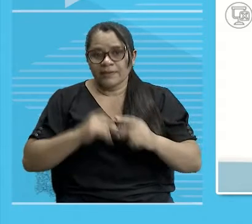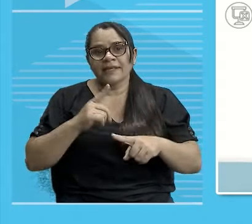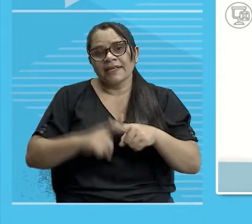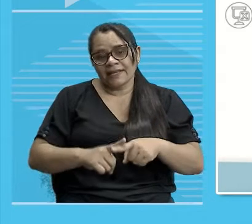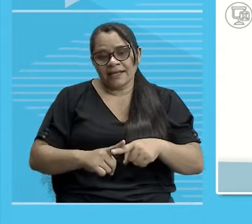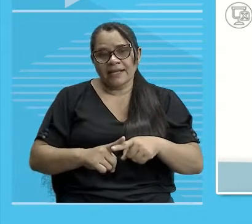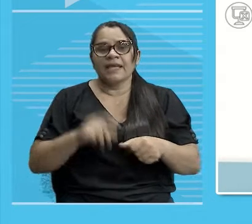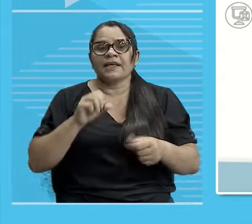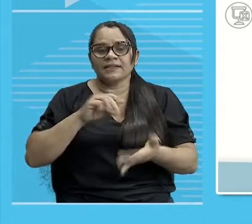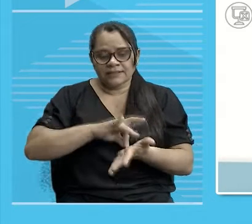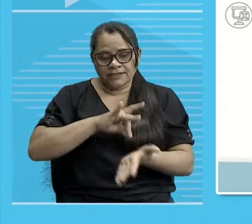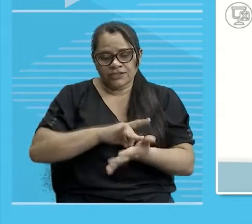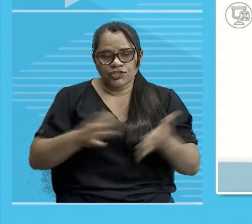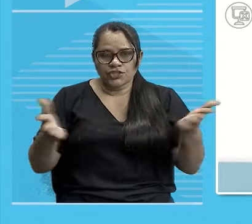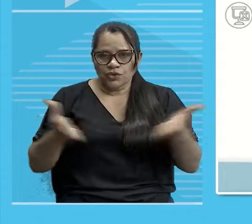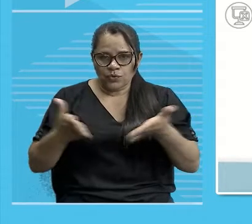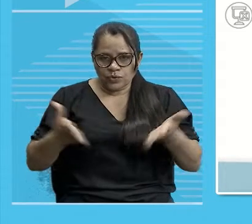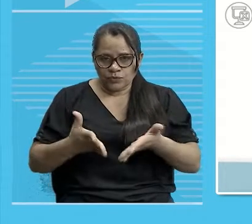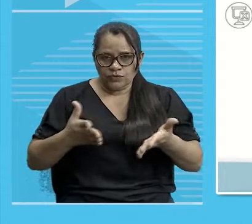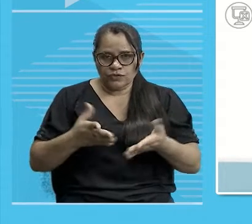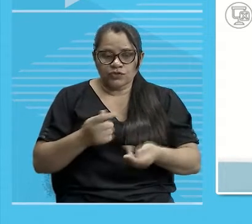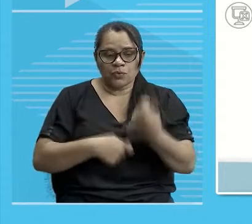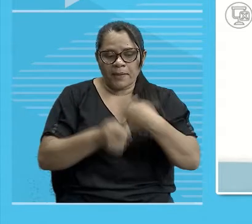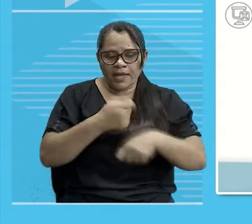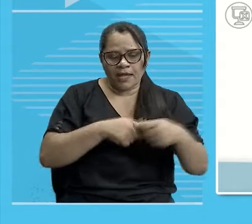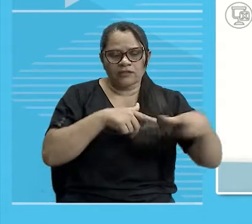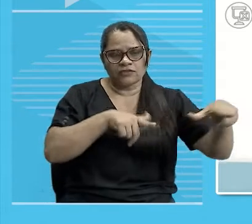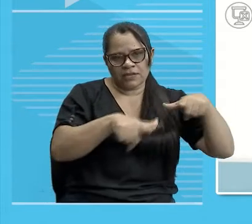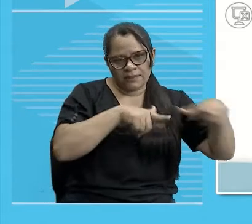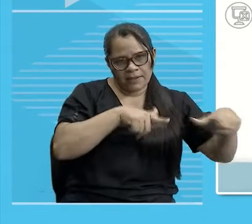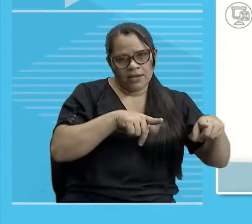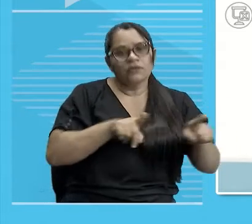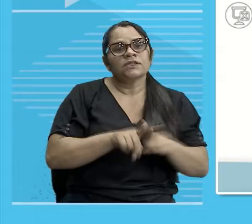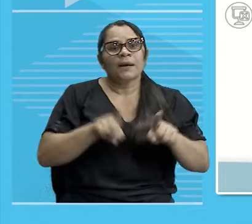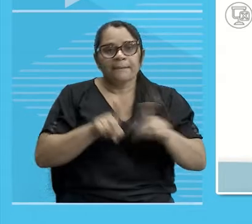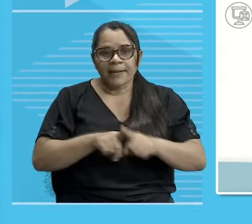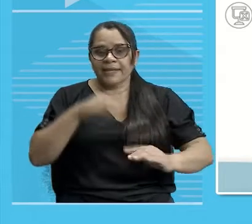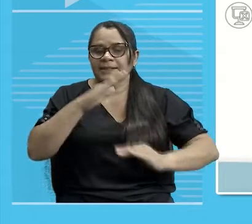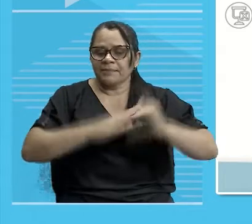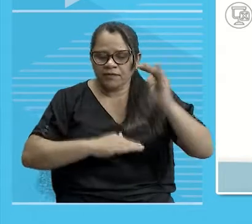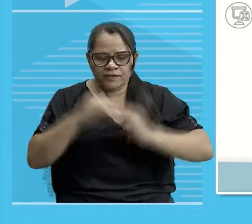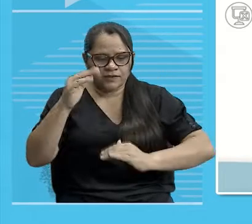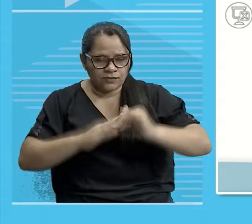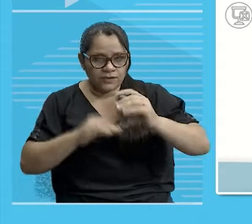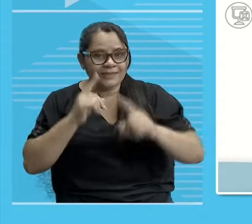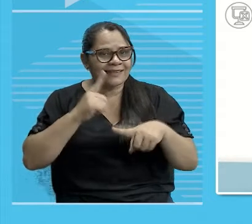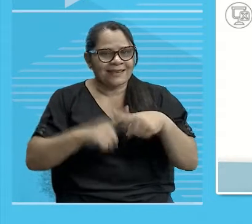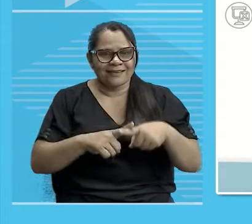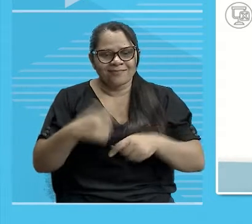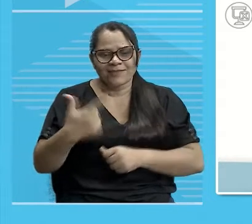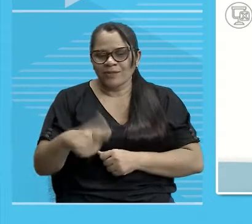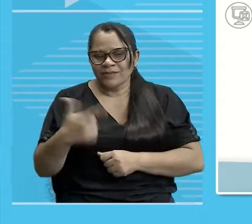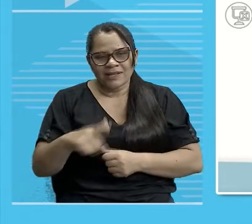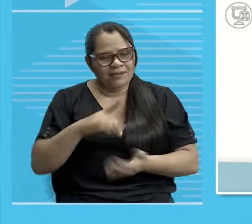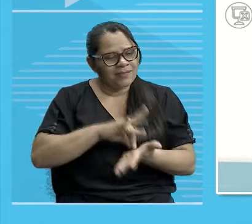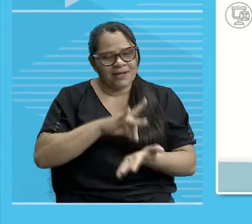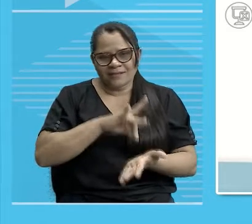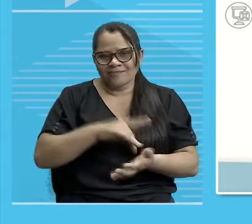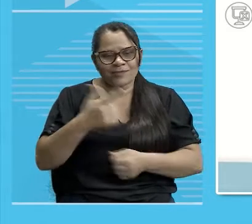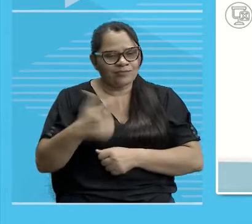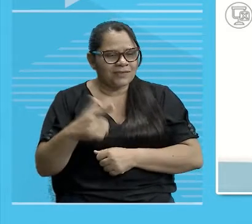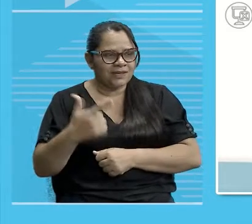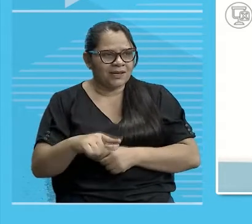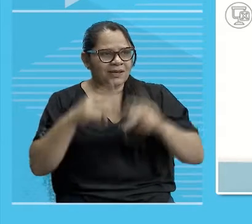no mercado de trabalho temos também profissões que não existem mais quer ver